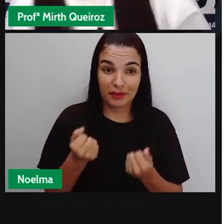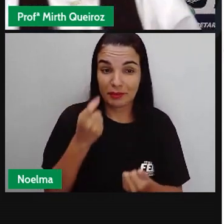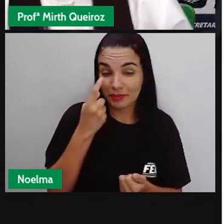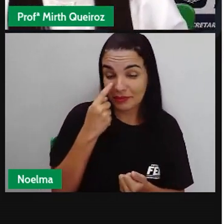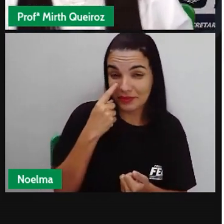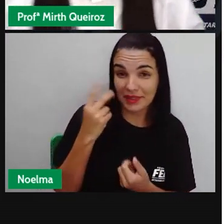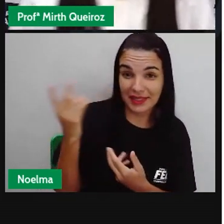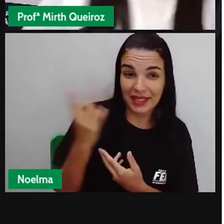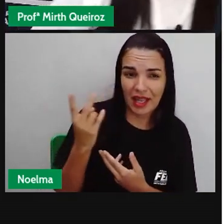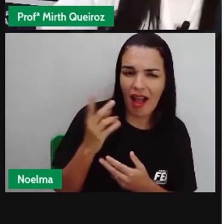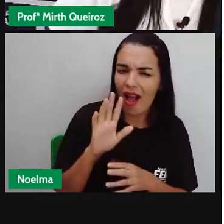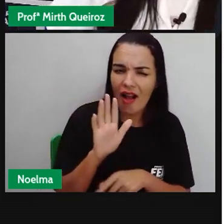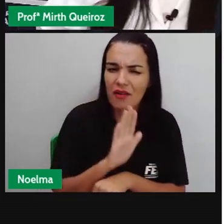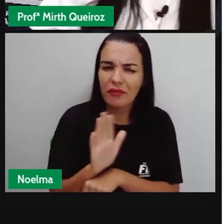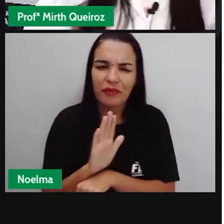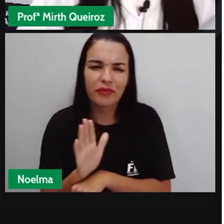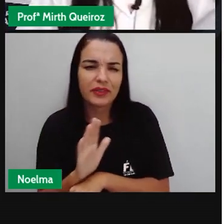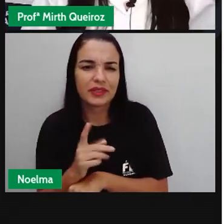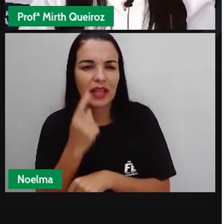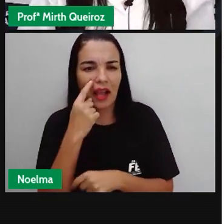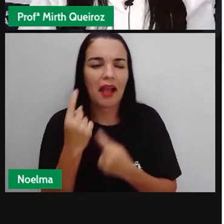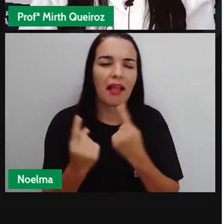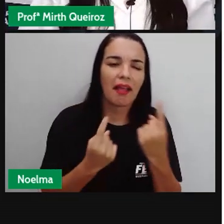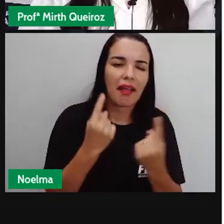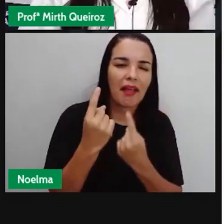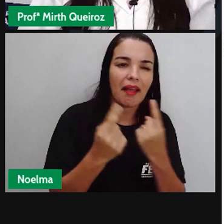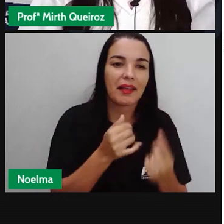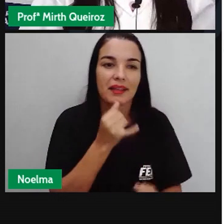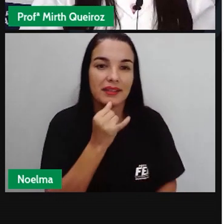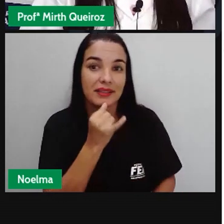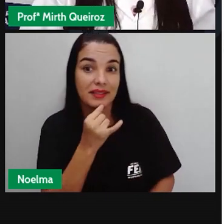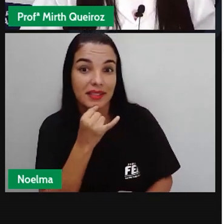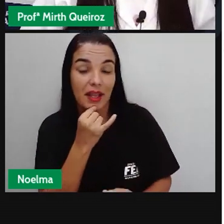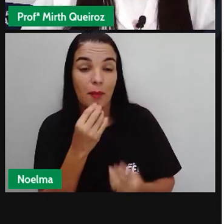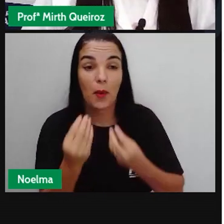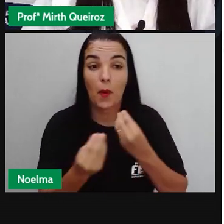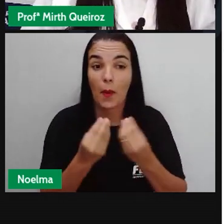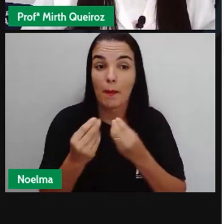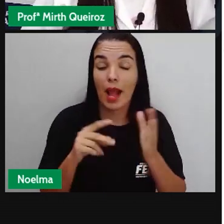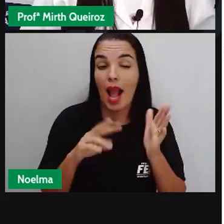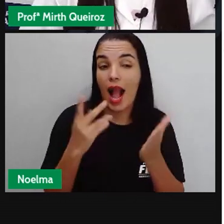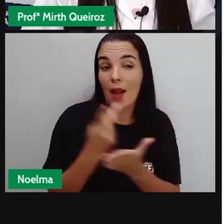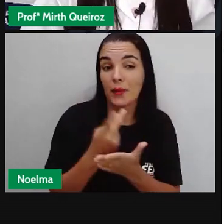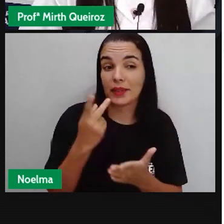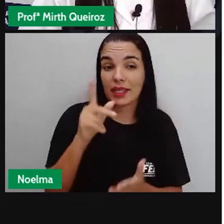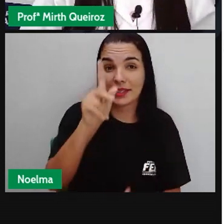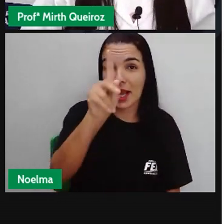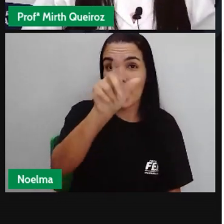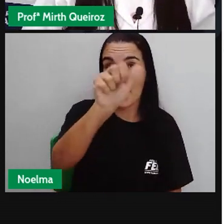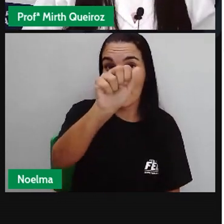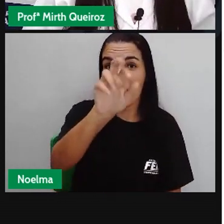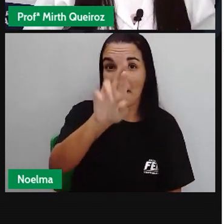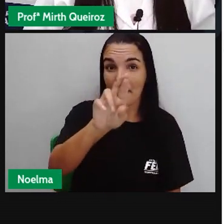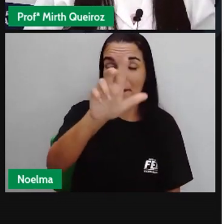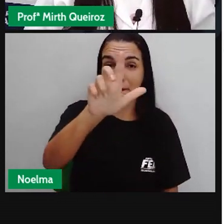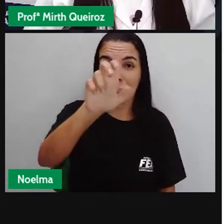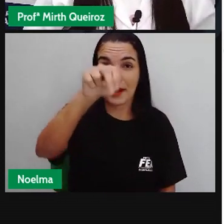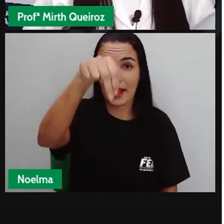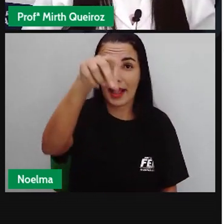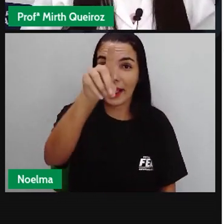Esses aí são alguns exemplos, né? Esses textos são alguns exemplos de parlendas, né? Eu acredito que vocês já